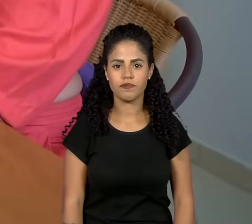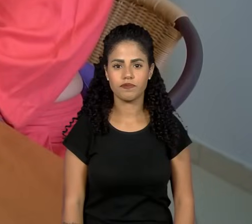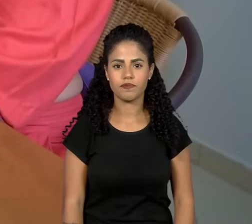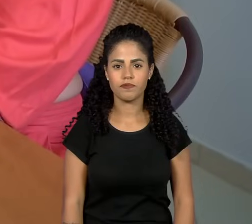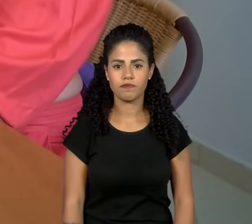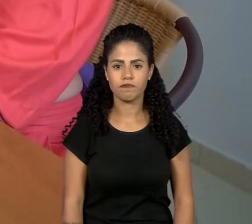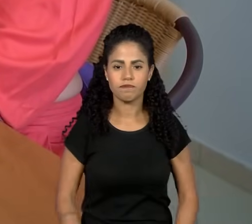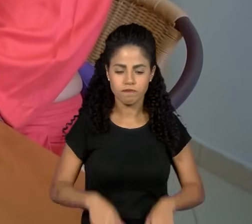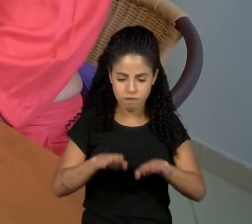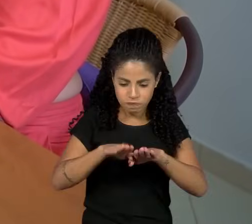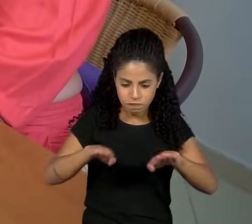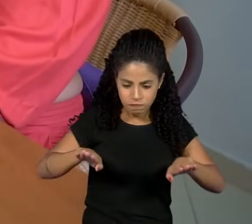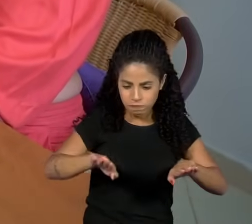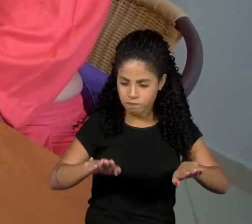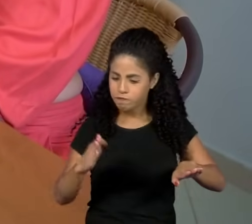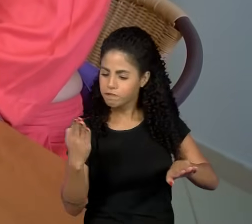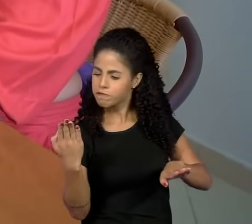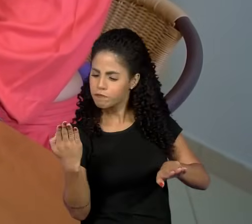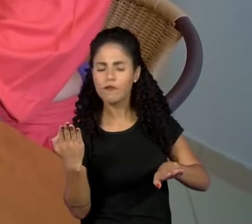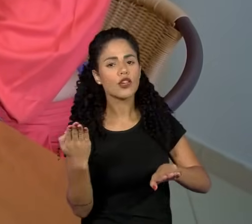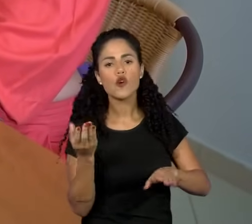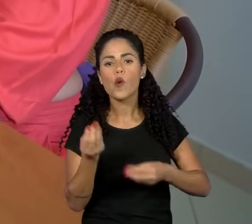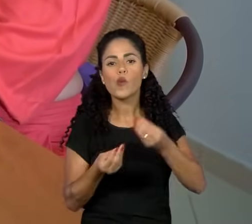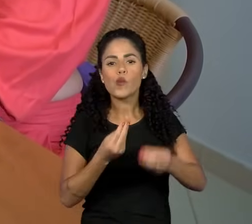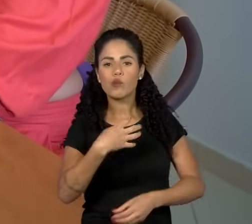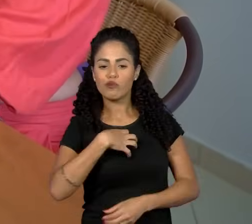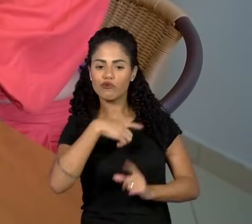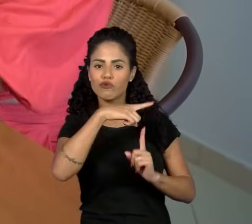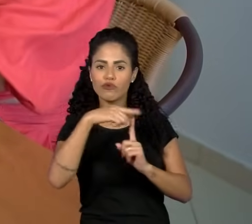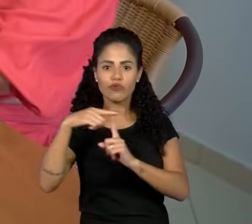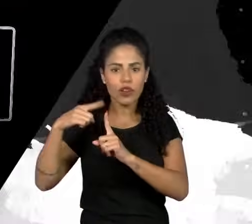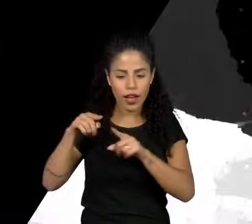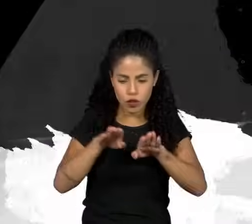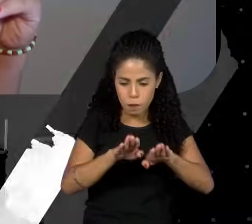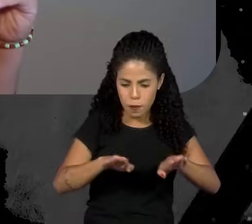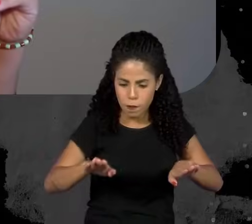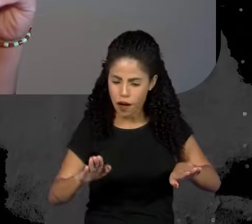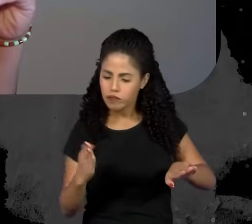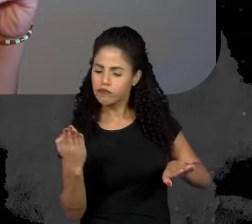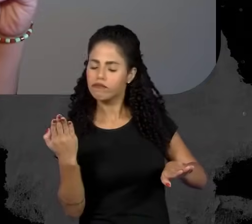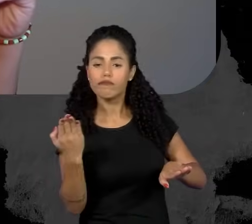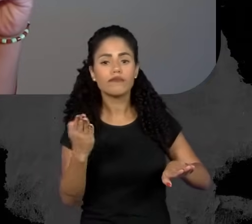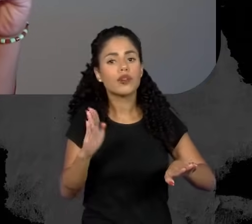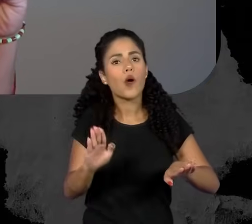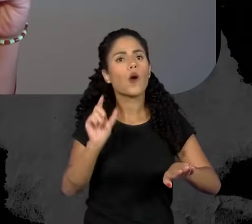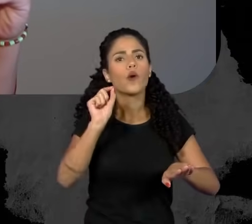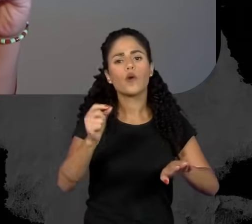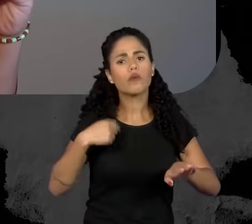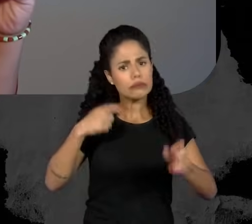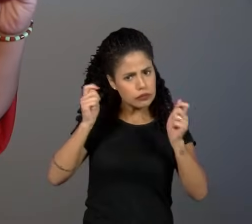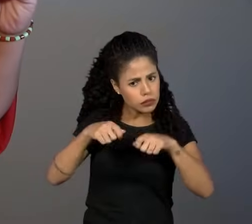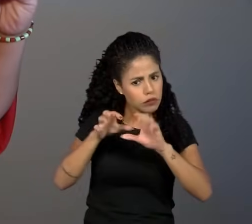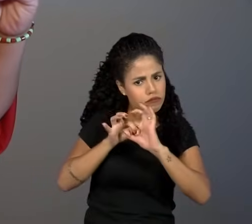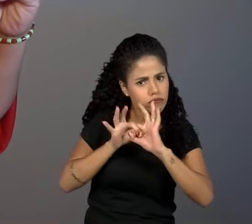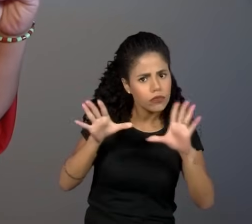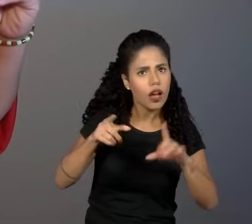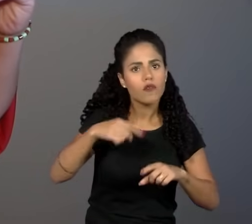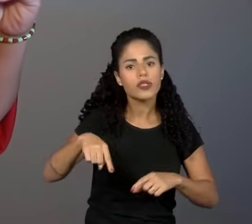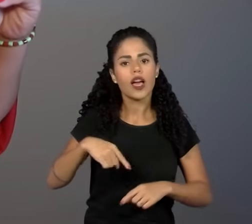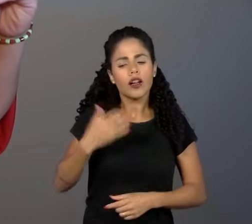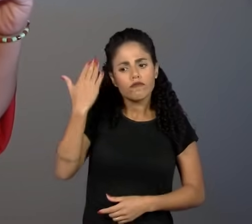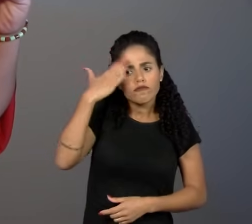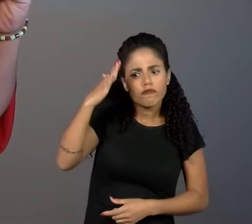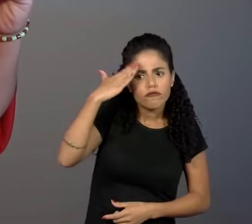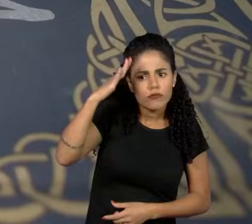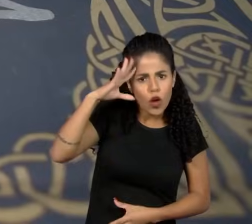O tarô, na verdade, ele é um sistema. O tarô, o baralho cigano, eles são sistemas oraculares que te permite fazer uma interpretação